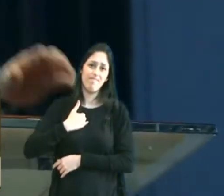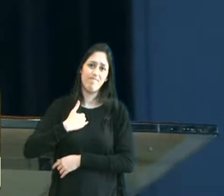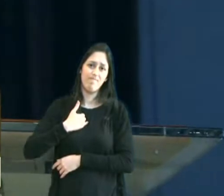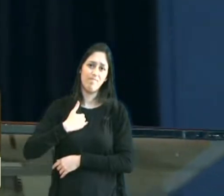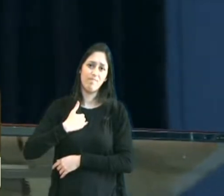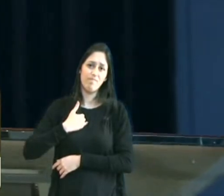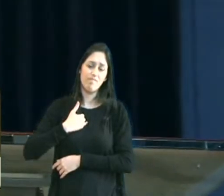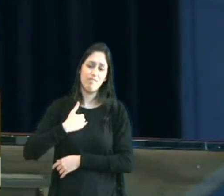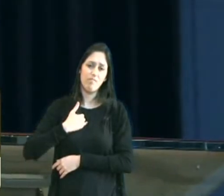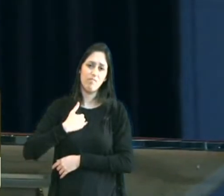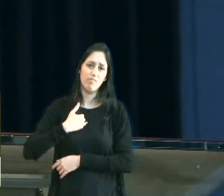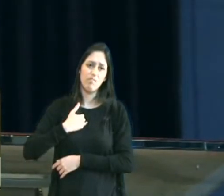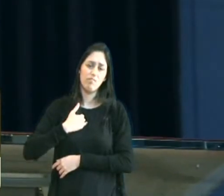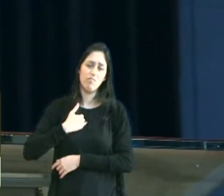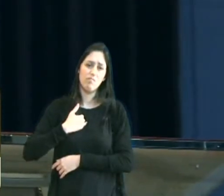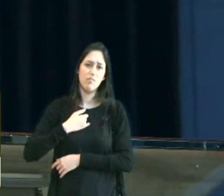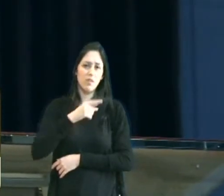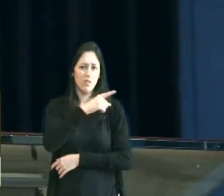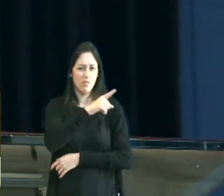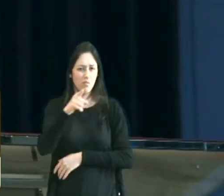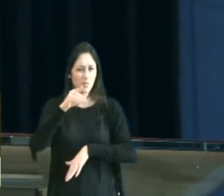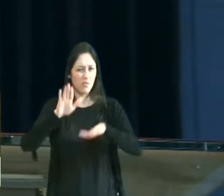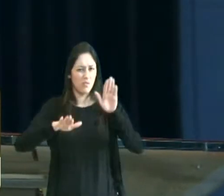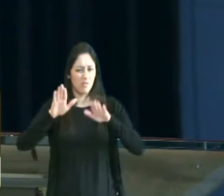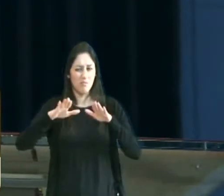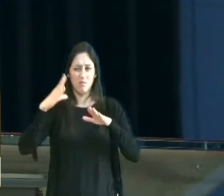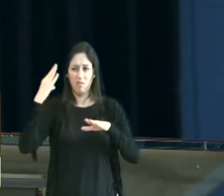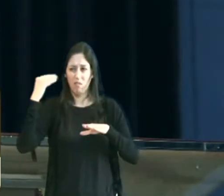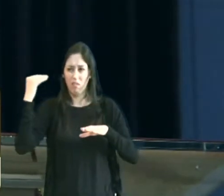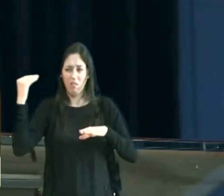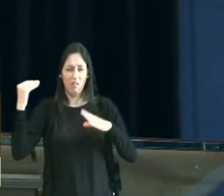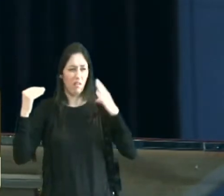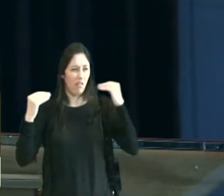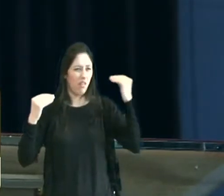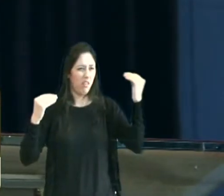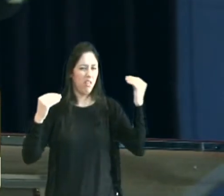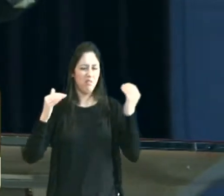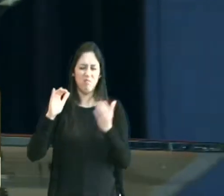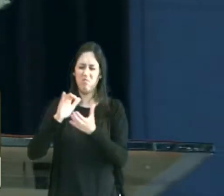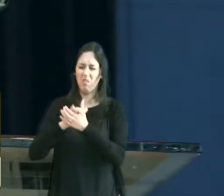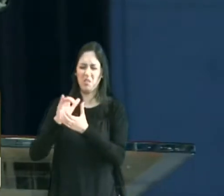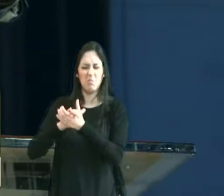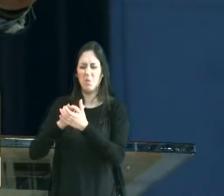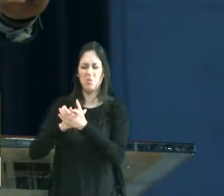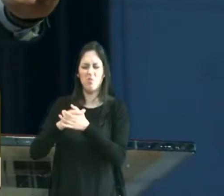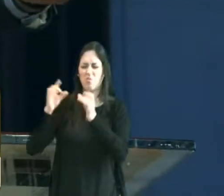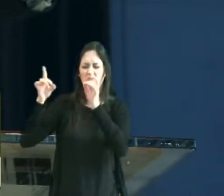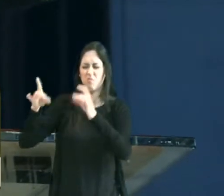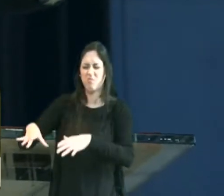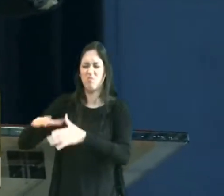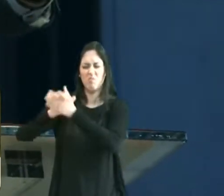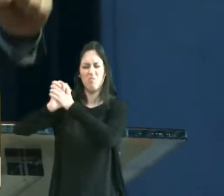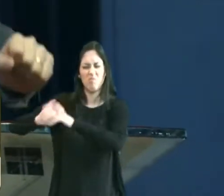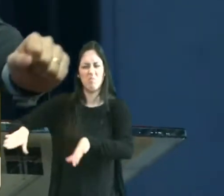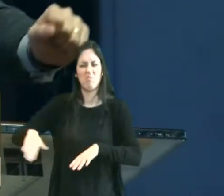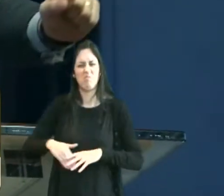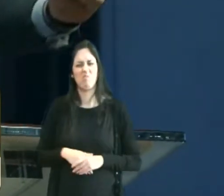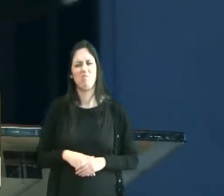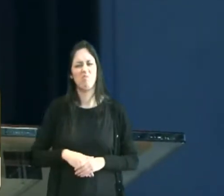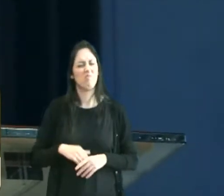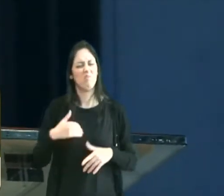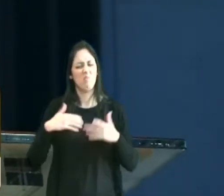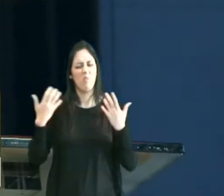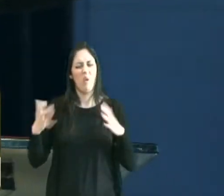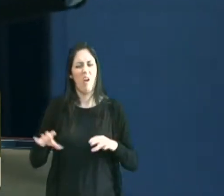Você está ouvindo vozes que estão dizendo para você desistir do teu casamento. Você está ouvindo vozes que estão dizendo para você que não adianta começar de